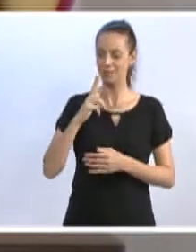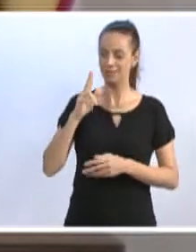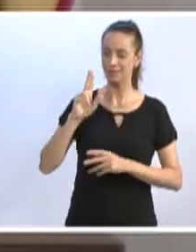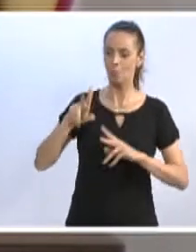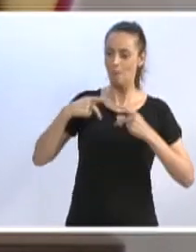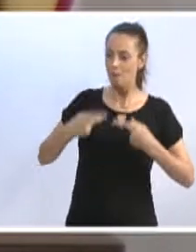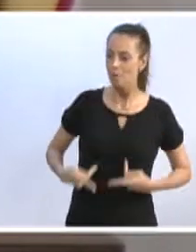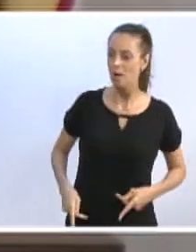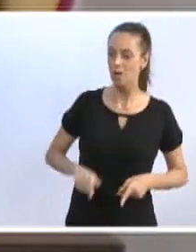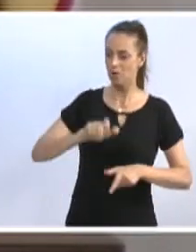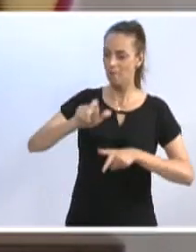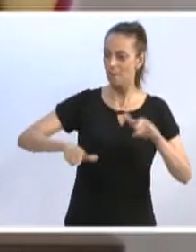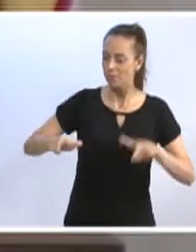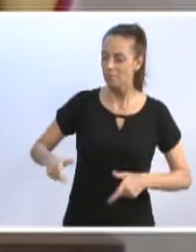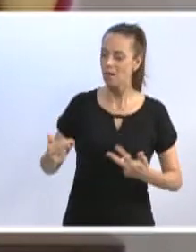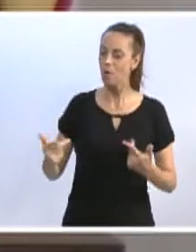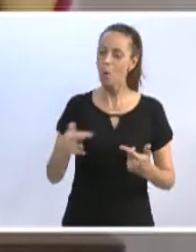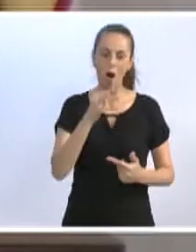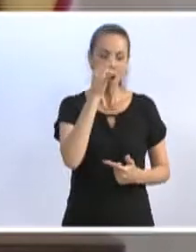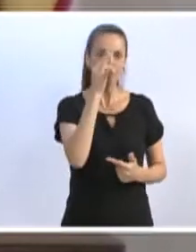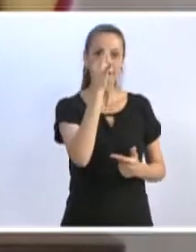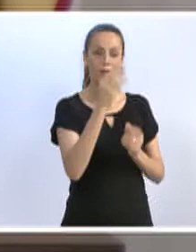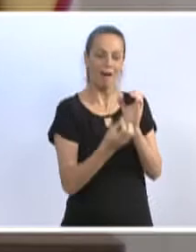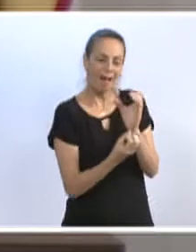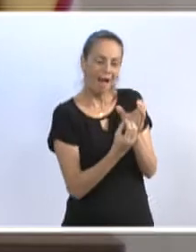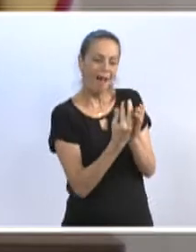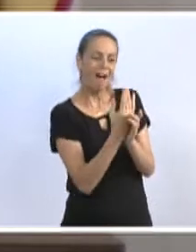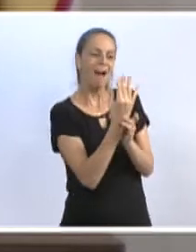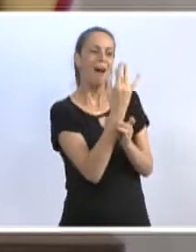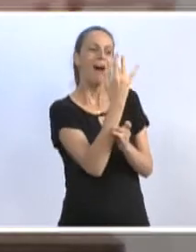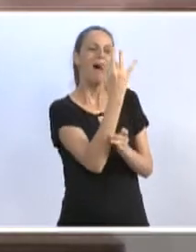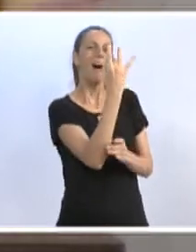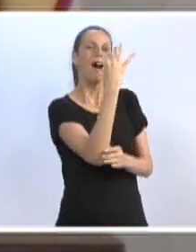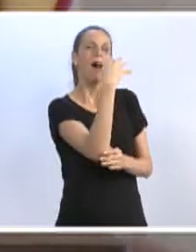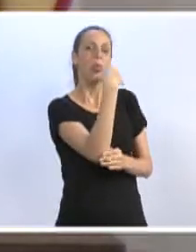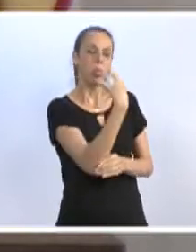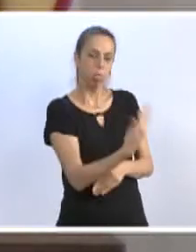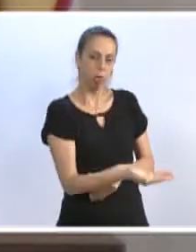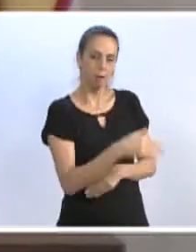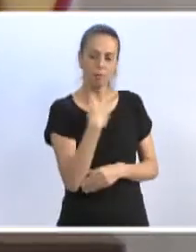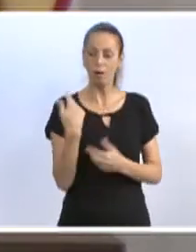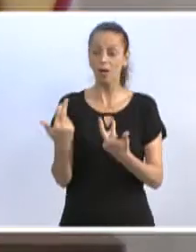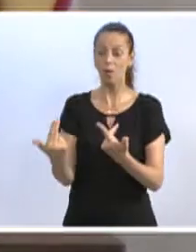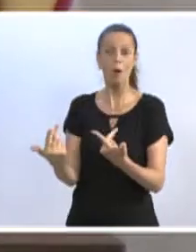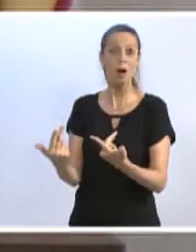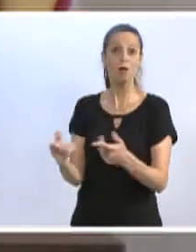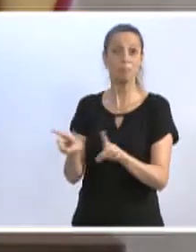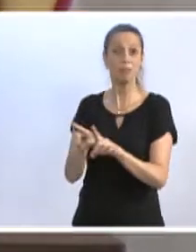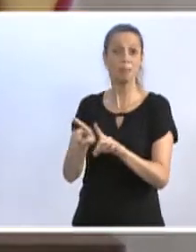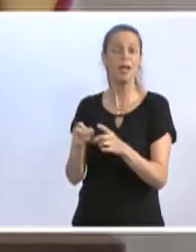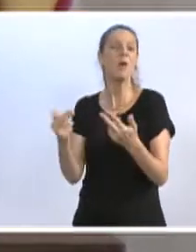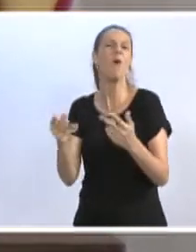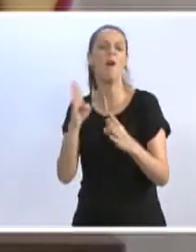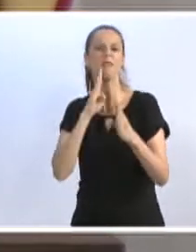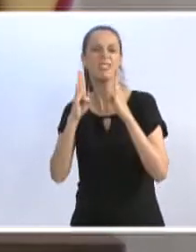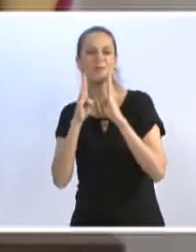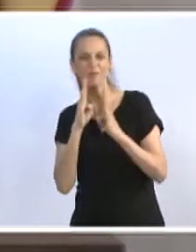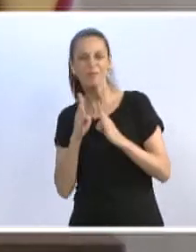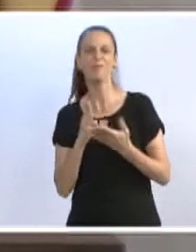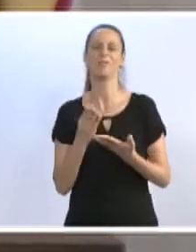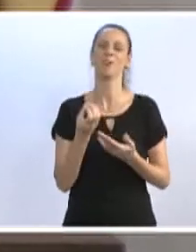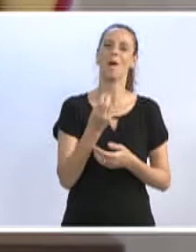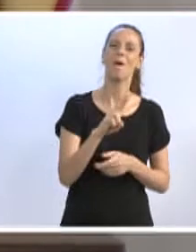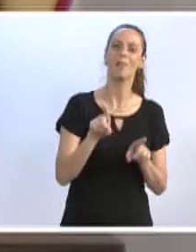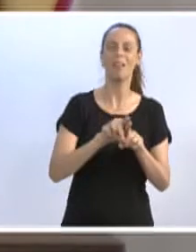toda a sua glória como a flor. Talvez nos dias a gente poderia dizer assim: a humanidade é toda como o Facebook e o WhatsApp,